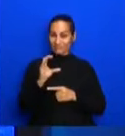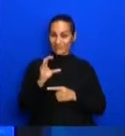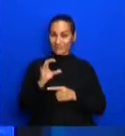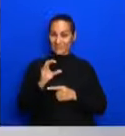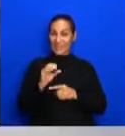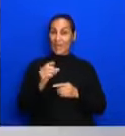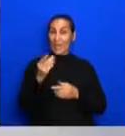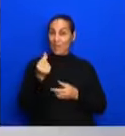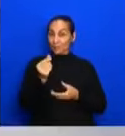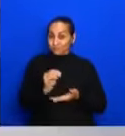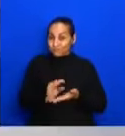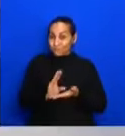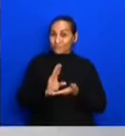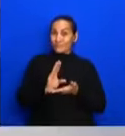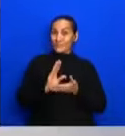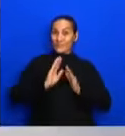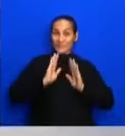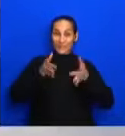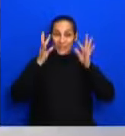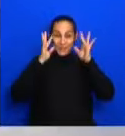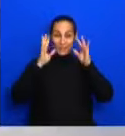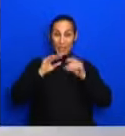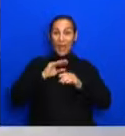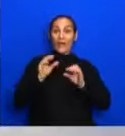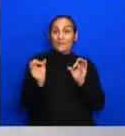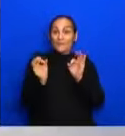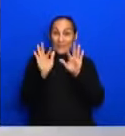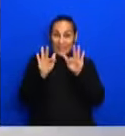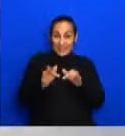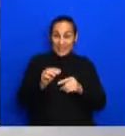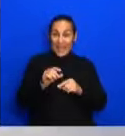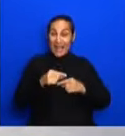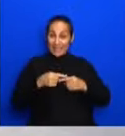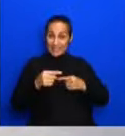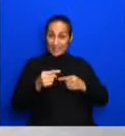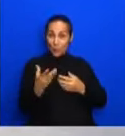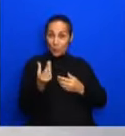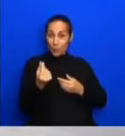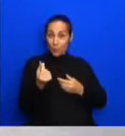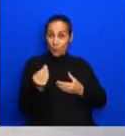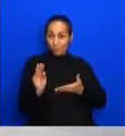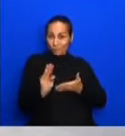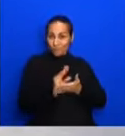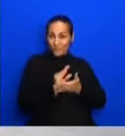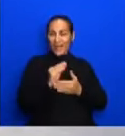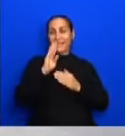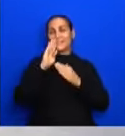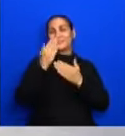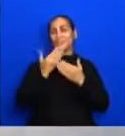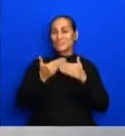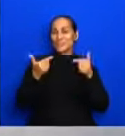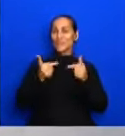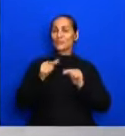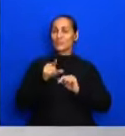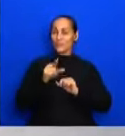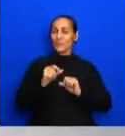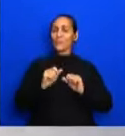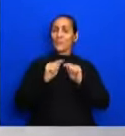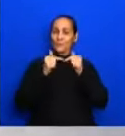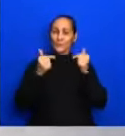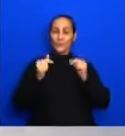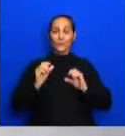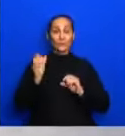18.783.626,57. É muito dinheiro, hein? Já pensou fechar a semana com toda essa bolada? Acredite na sorte, você pode ser o sortudo da